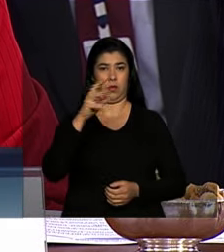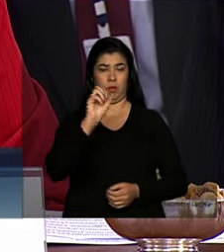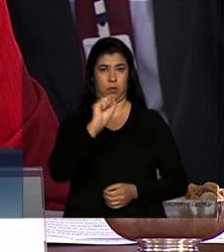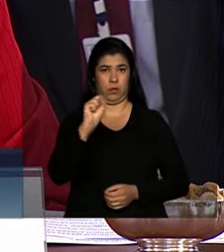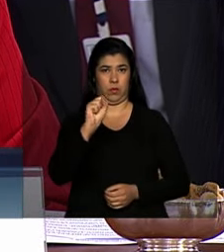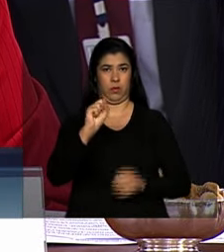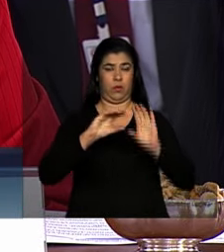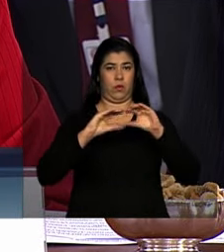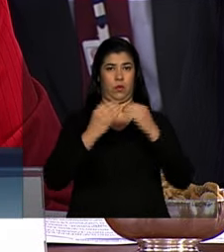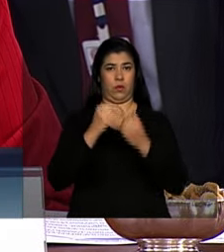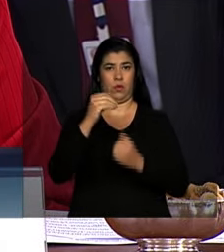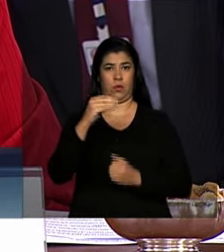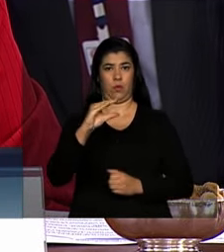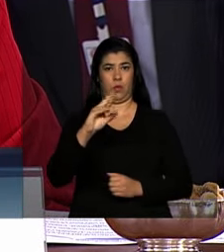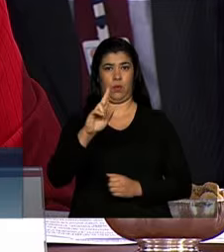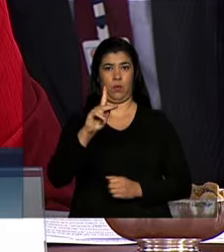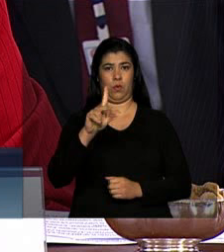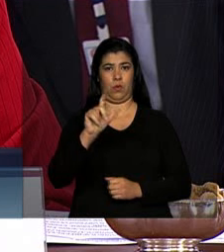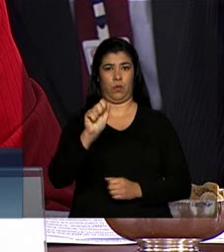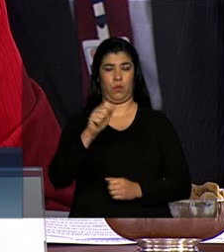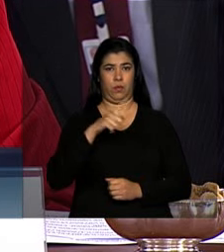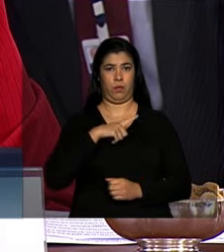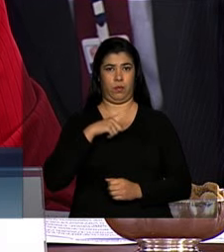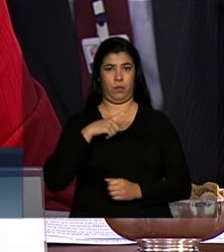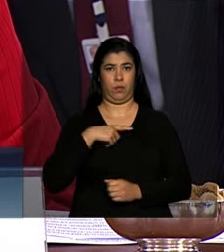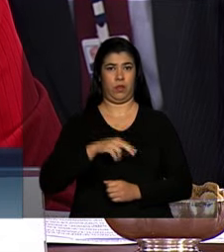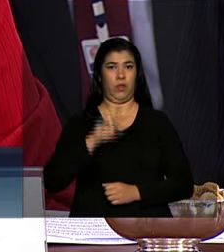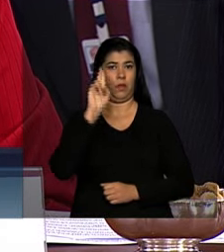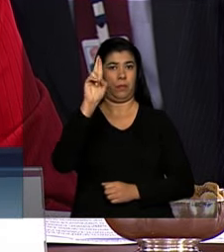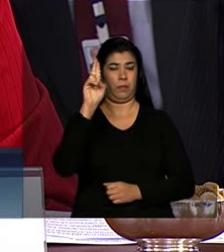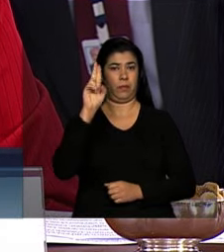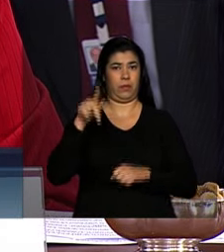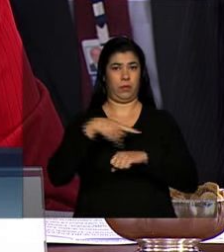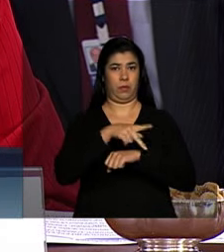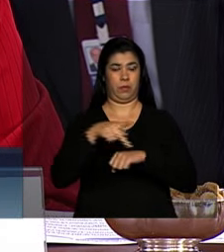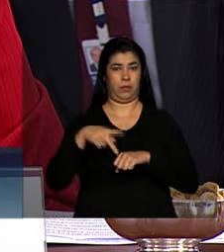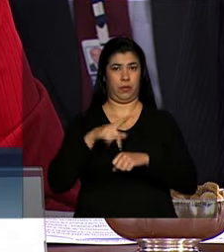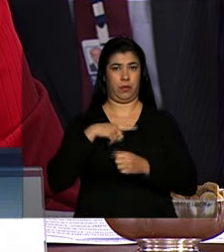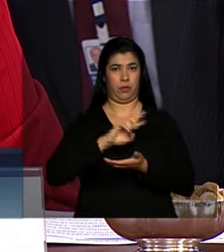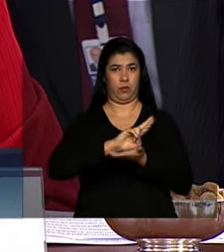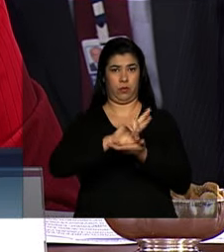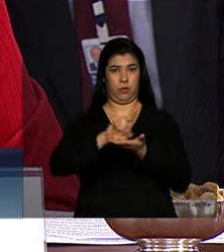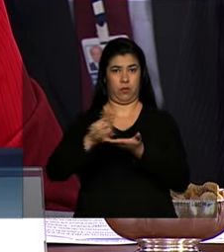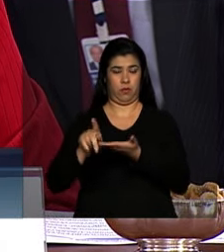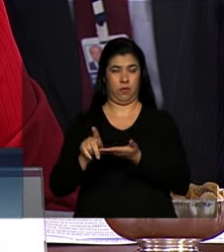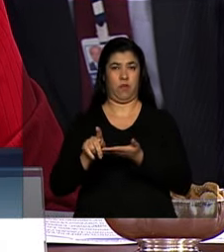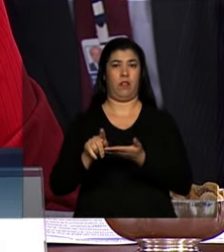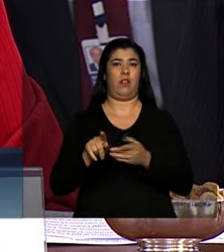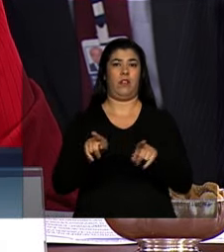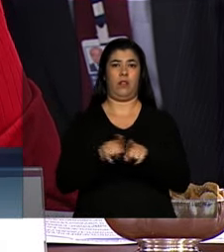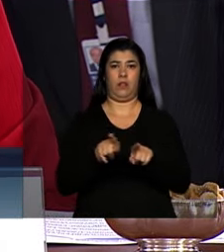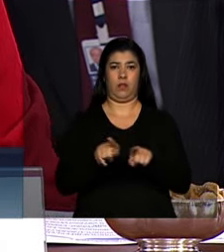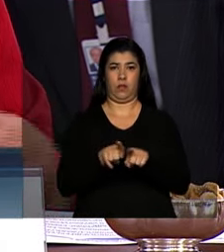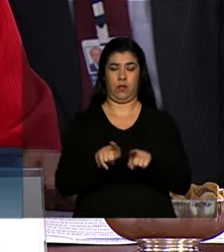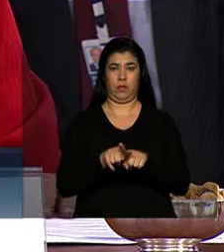48ª Cúpula de Chefes de Estado do Mercosul e dos Estados Associados.